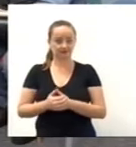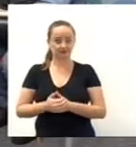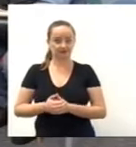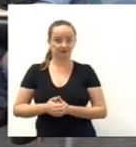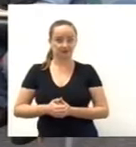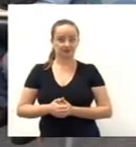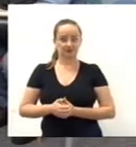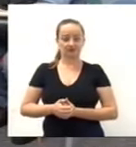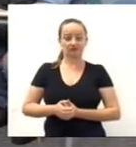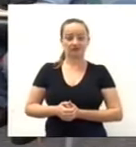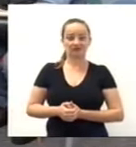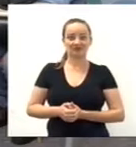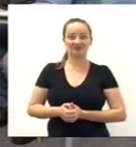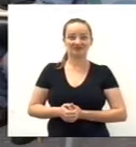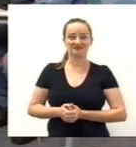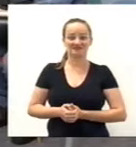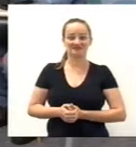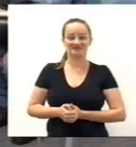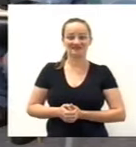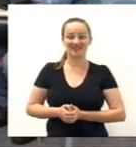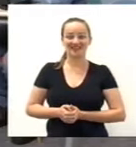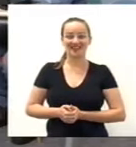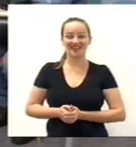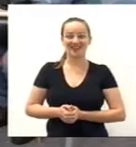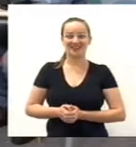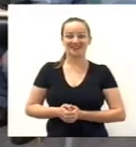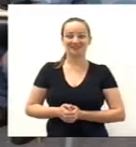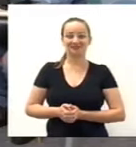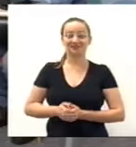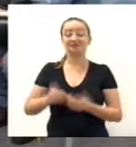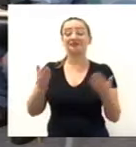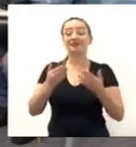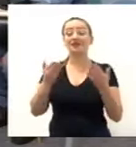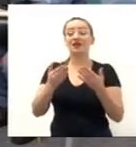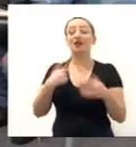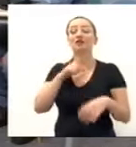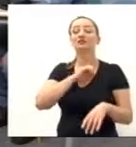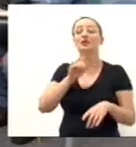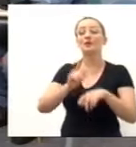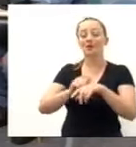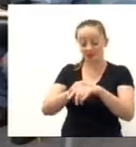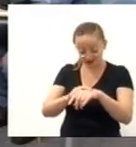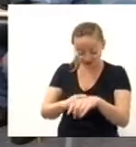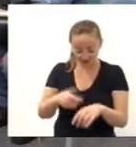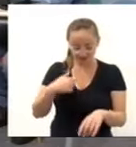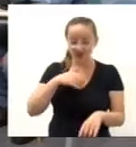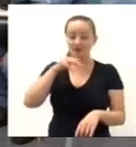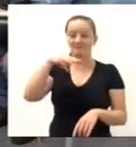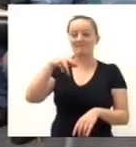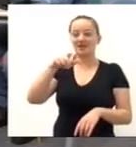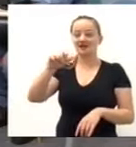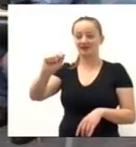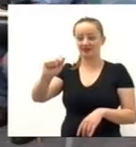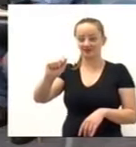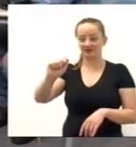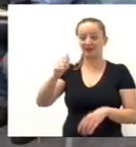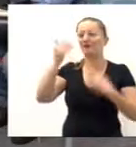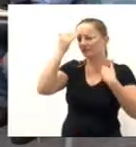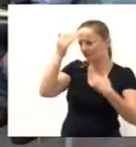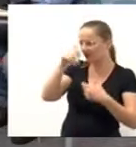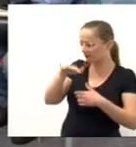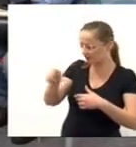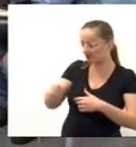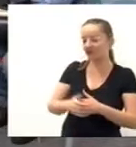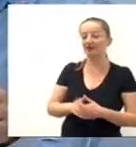Ok? Bom. Marcos, Pois chegou não. um questionamento e até uma afirmação da Maria, obrigado pela participação. Obrigado aí, Maria. Dizendo